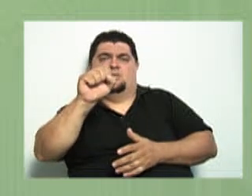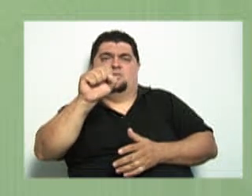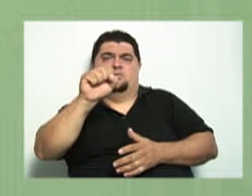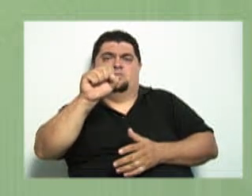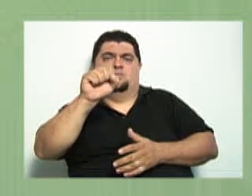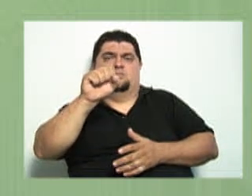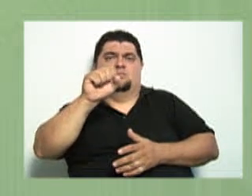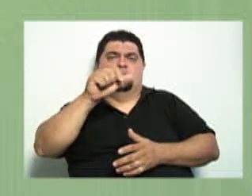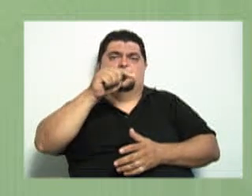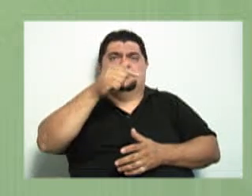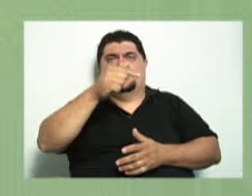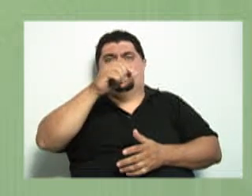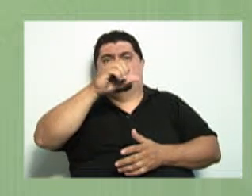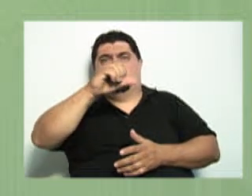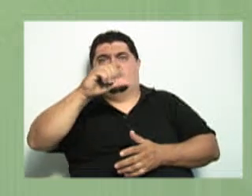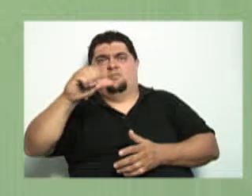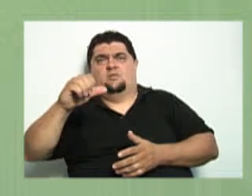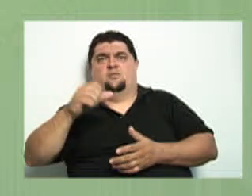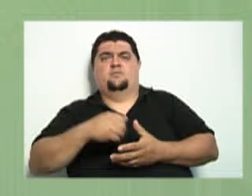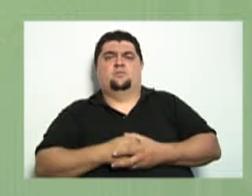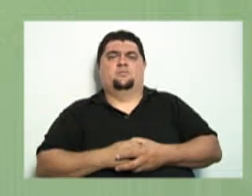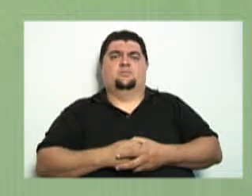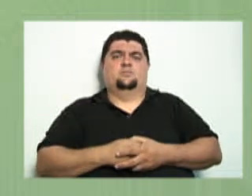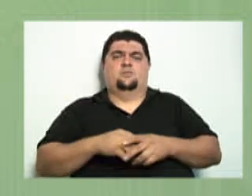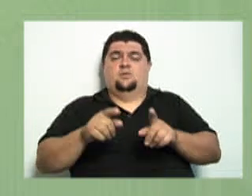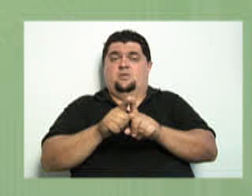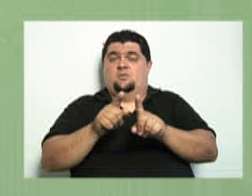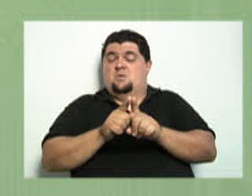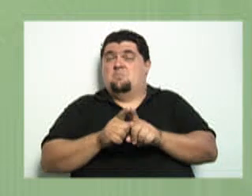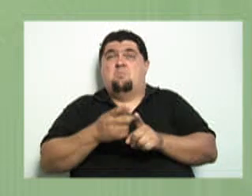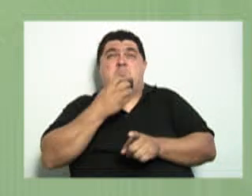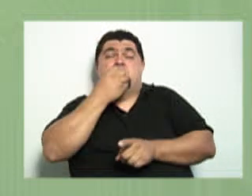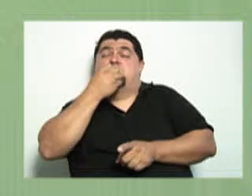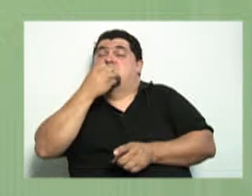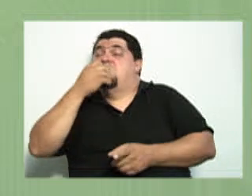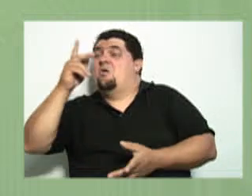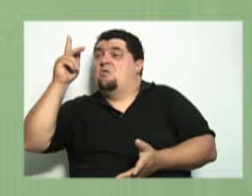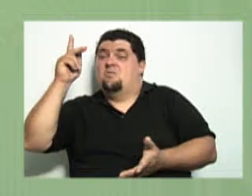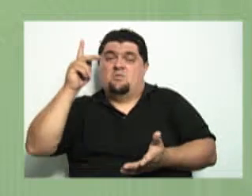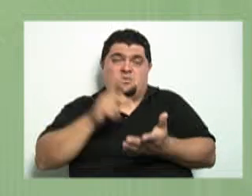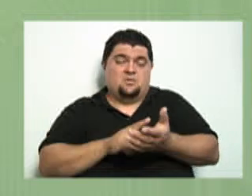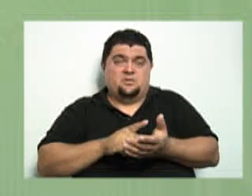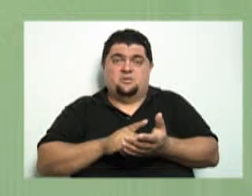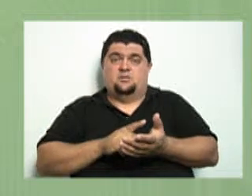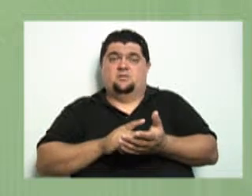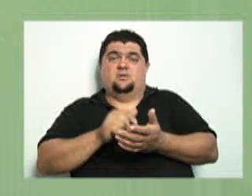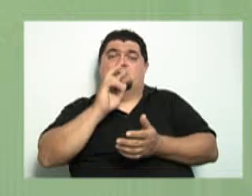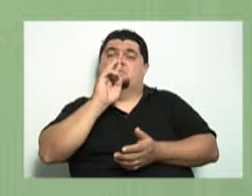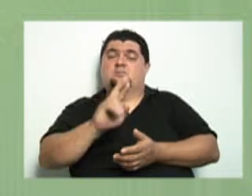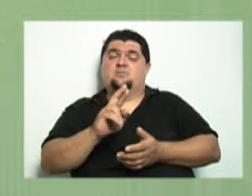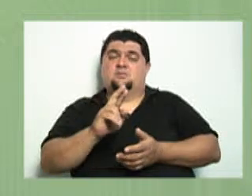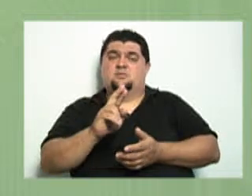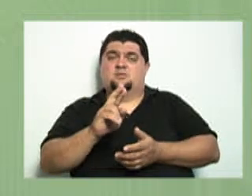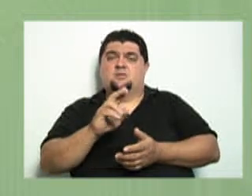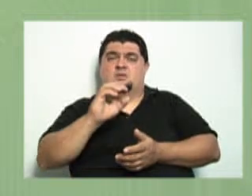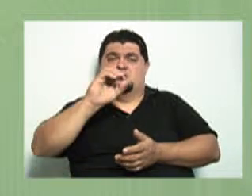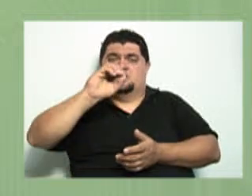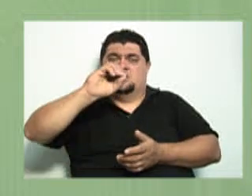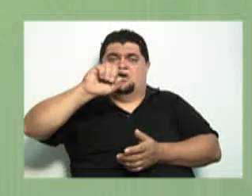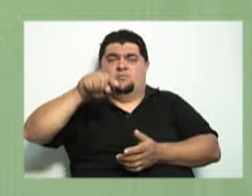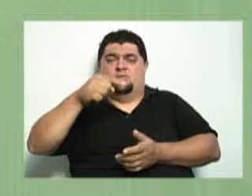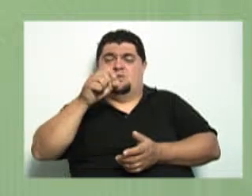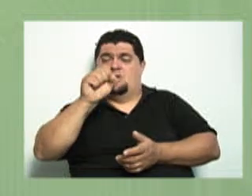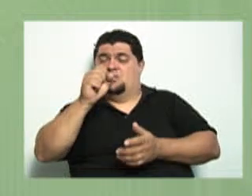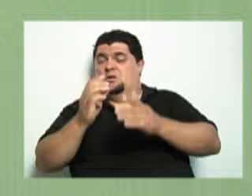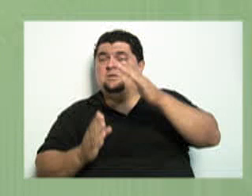0,799. E ele somente é considerado muito alto quando eu tenho um resultado que vai acima de